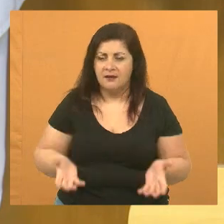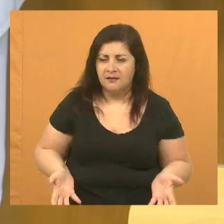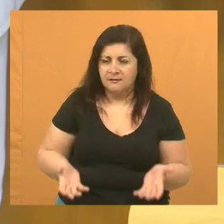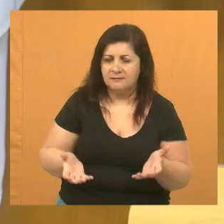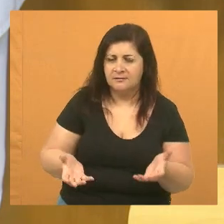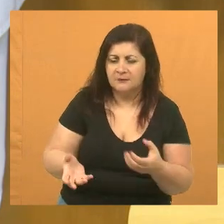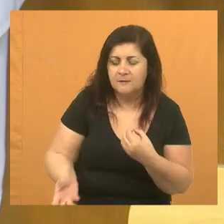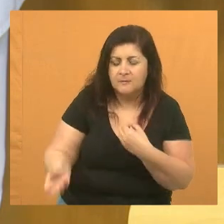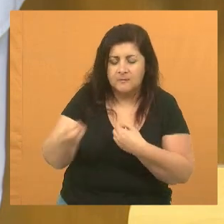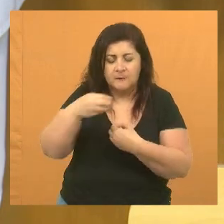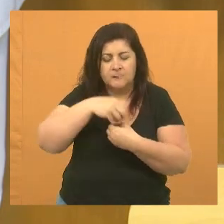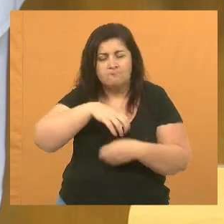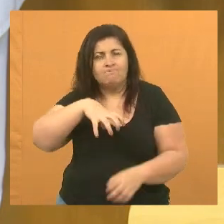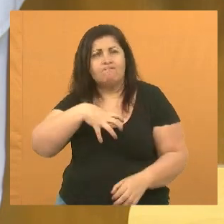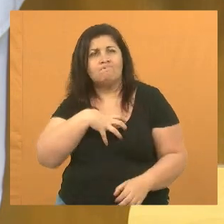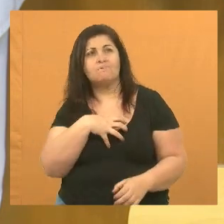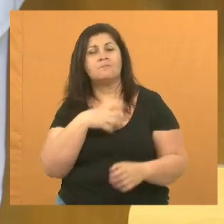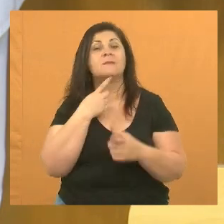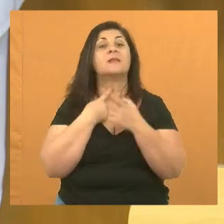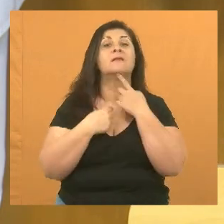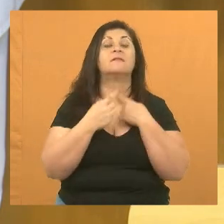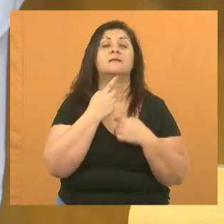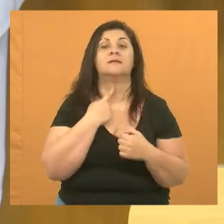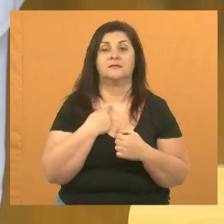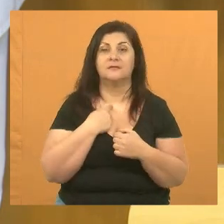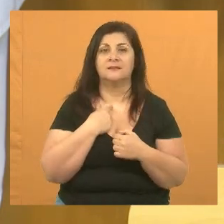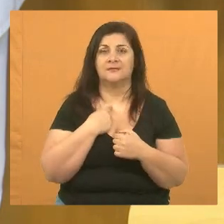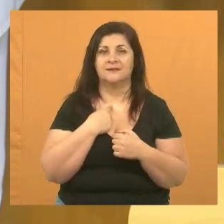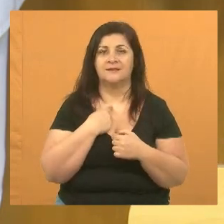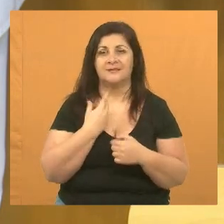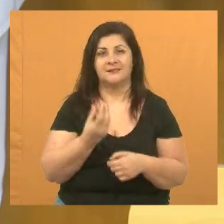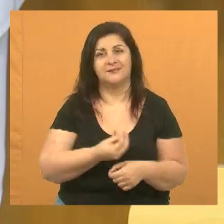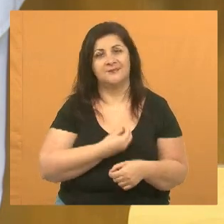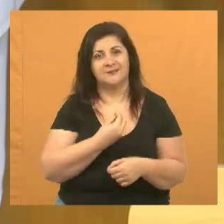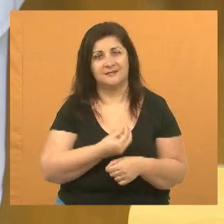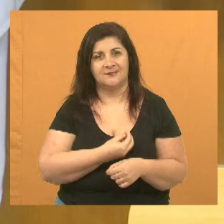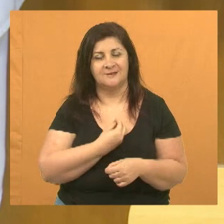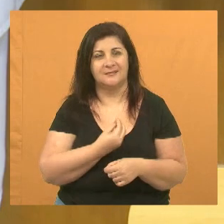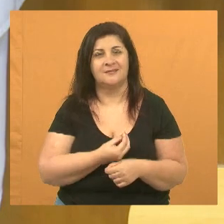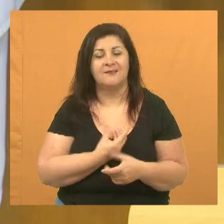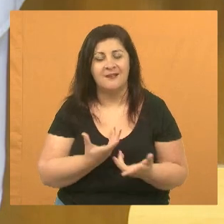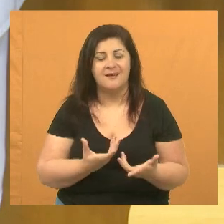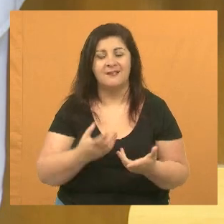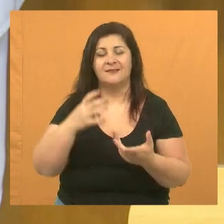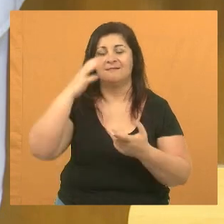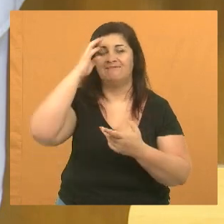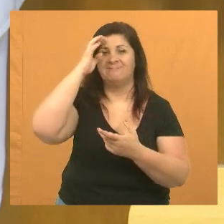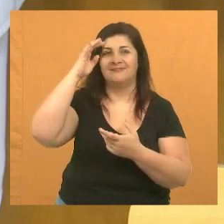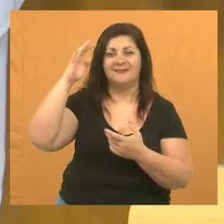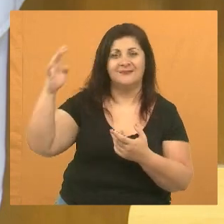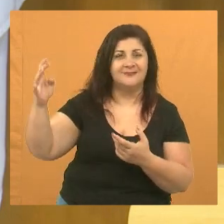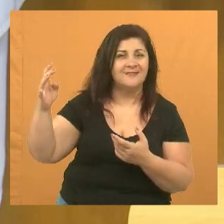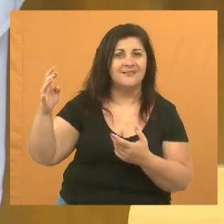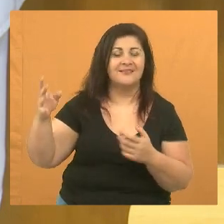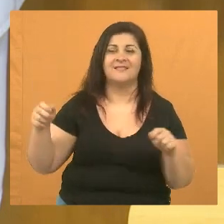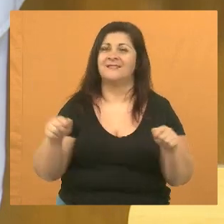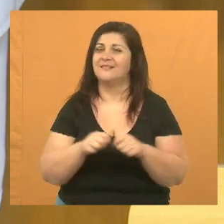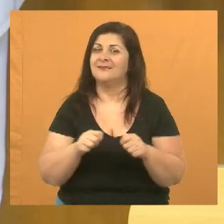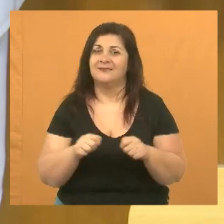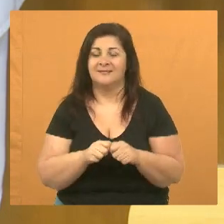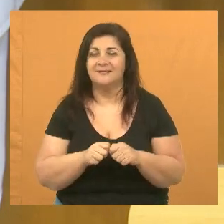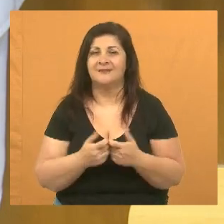de nós a vontade de viver, de sonhar, de